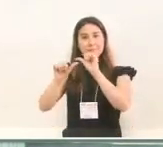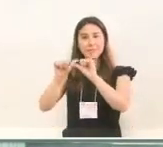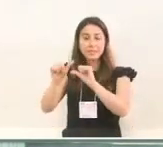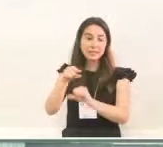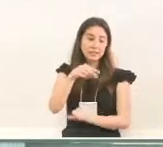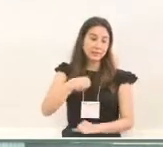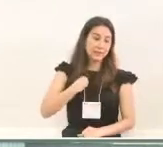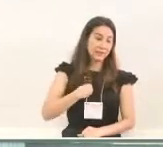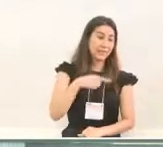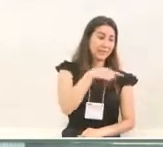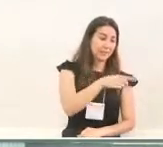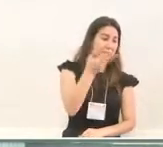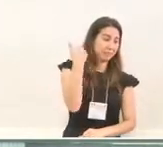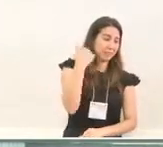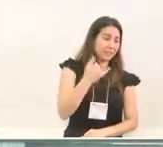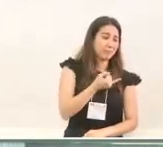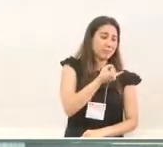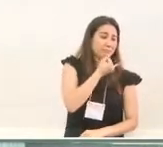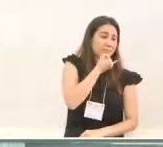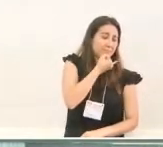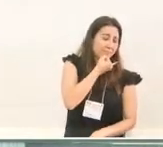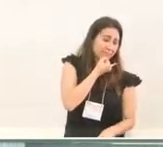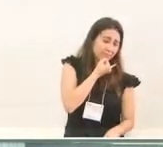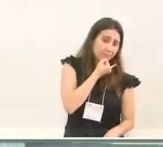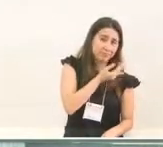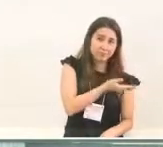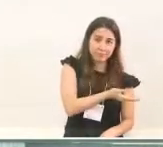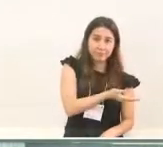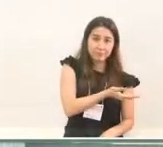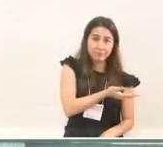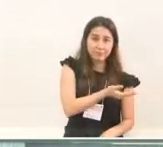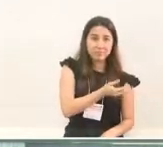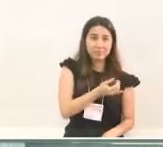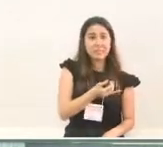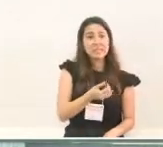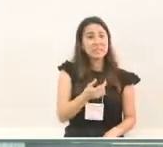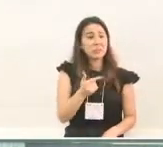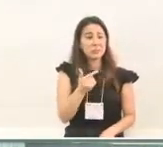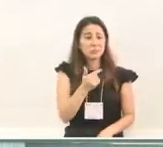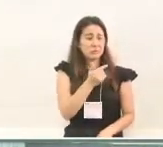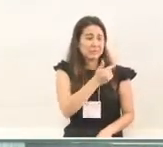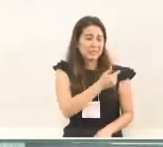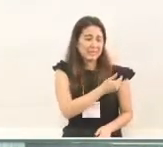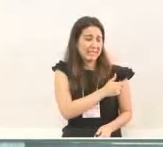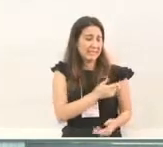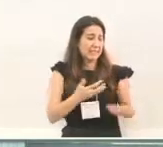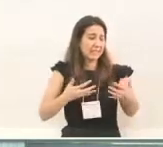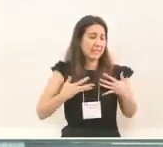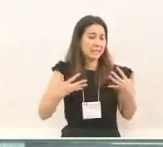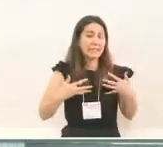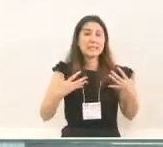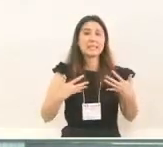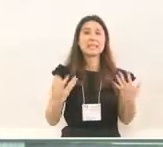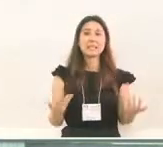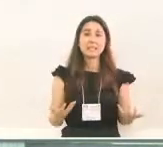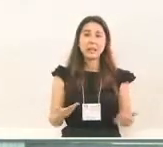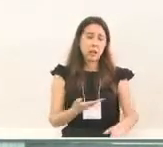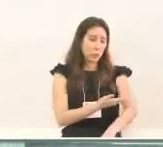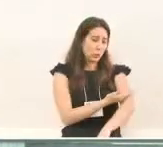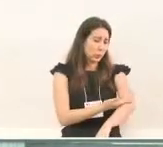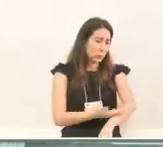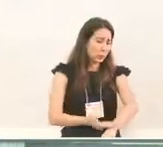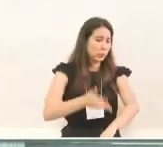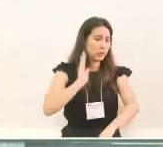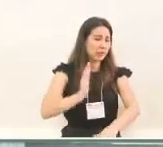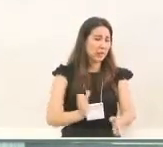resume numa palavra a sociedade triste uma sociedade que não tinha vida uma sociedade acostumada com a escravidão